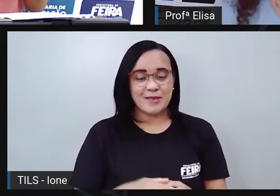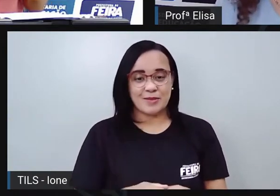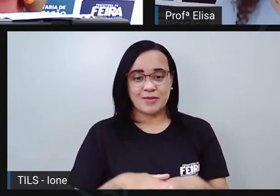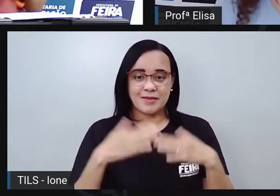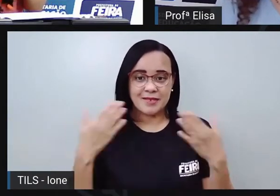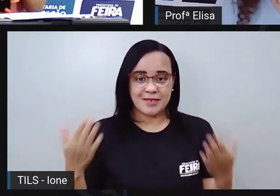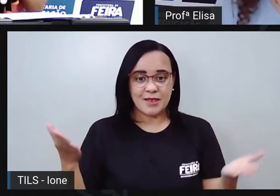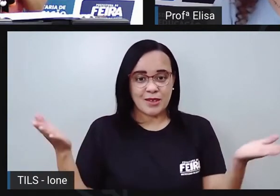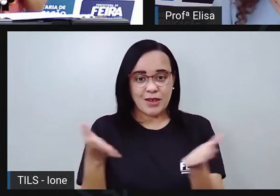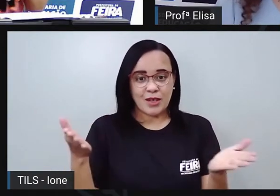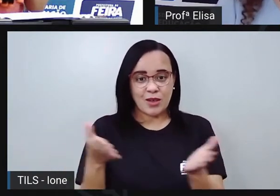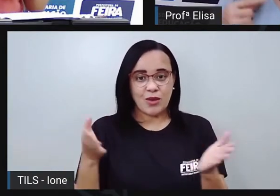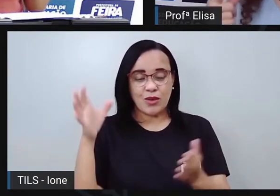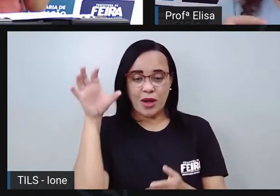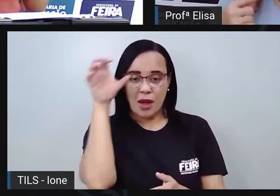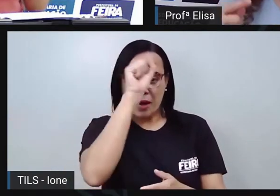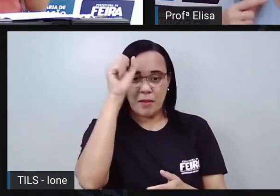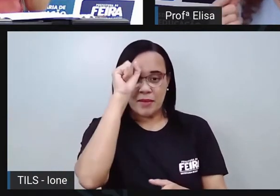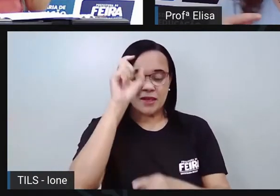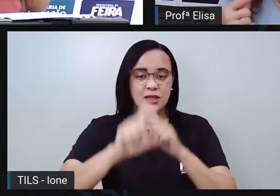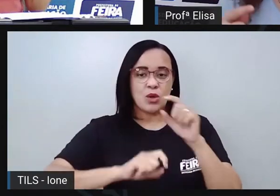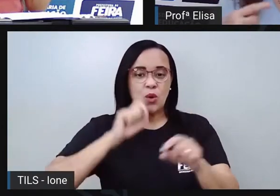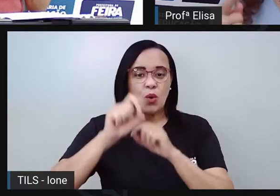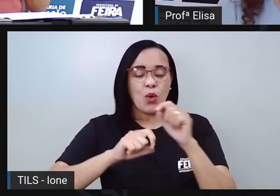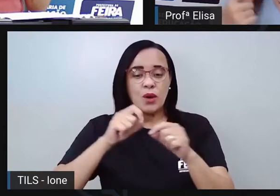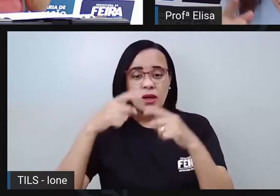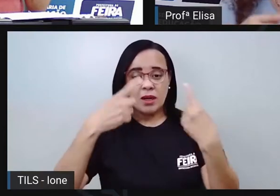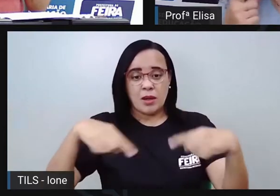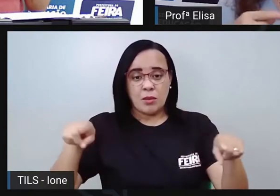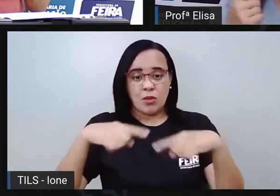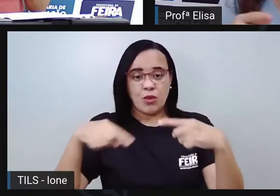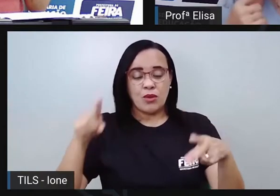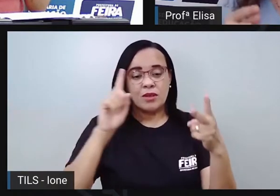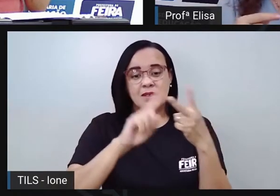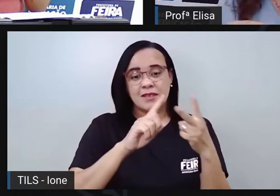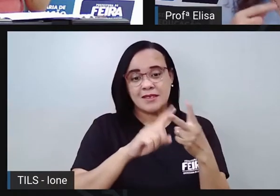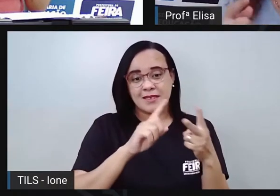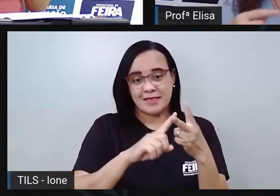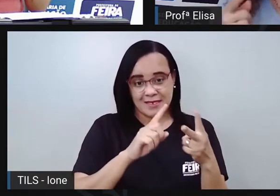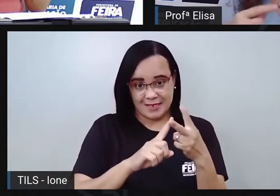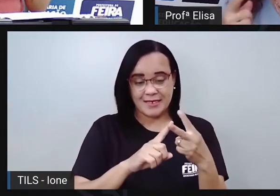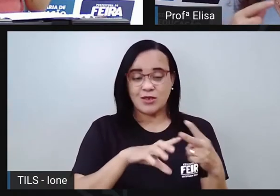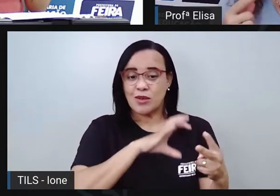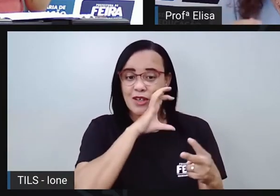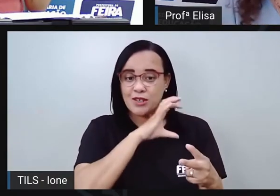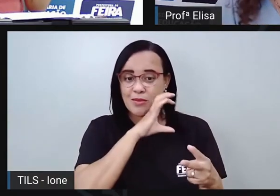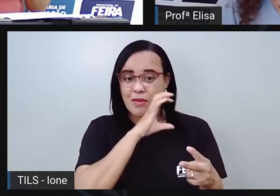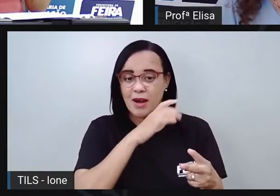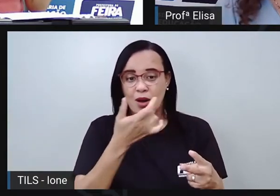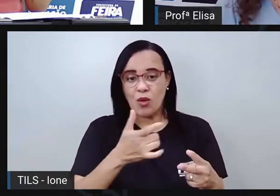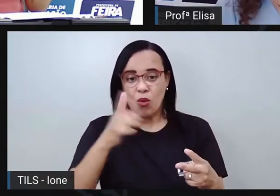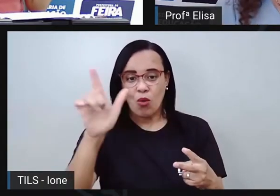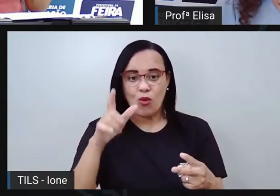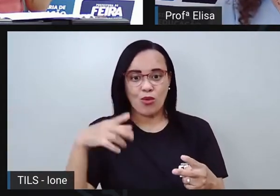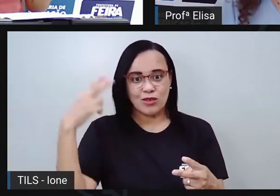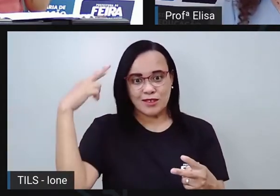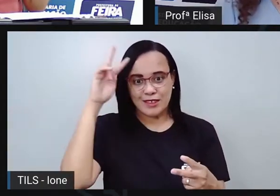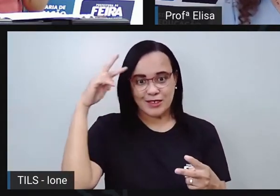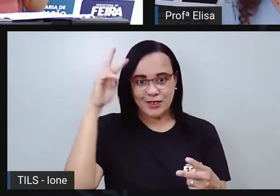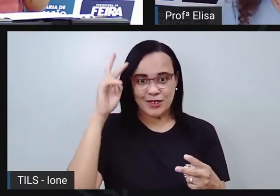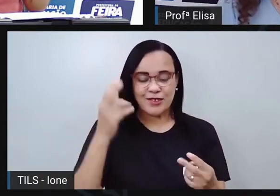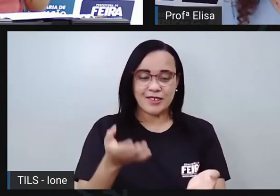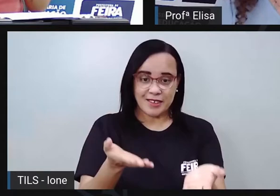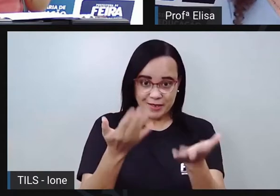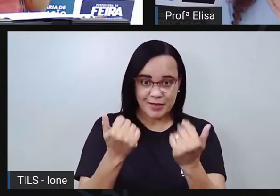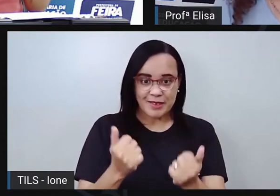agora para se a gente aprender a próxima música do próximo animal que aparece na nossa história isso aí